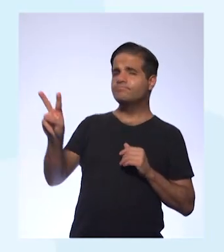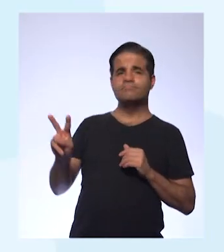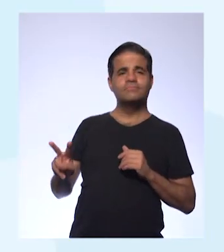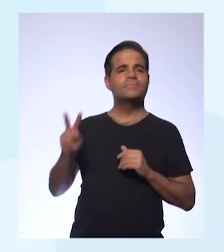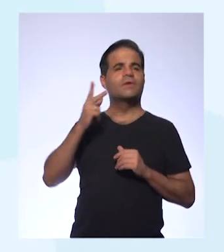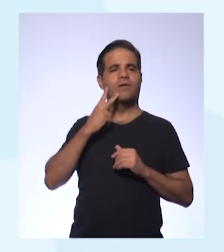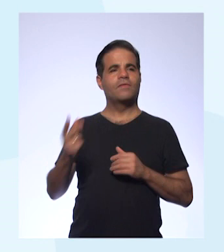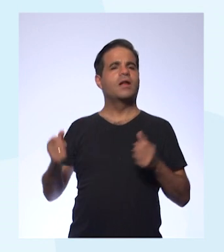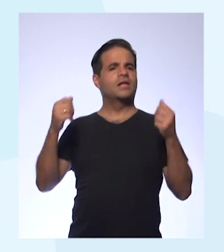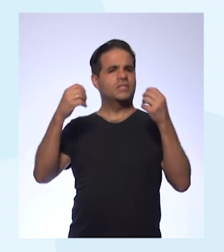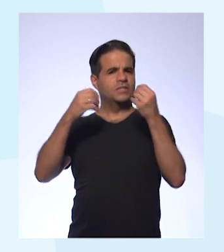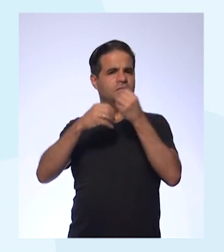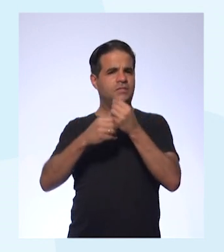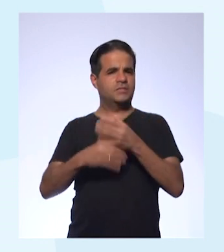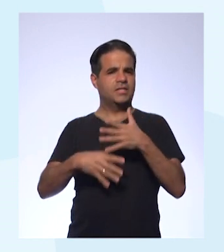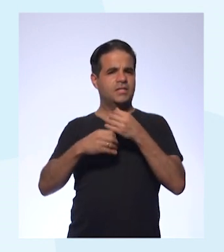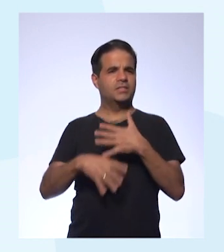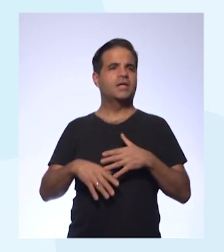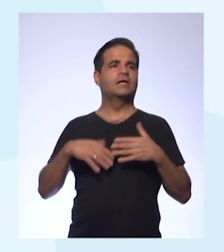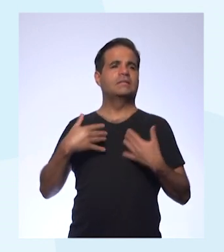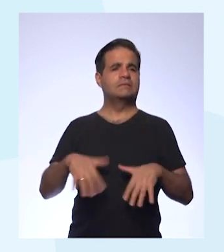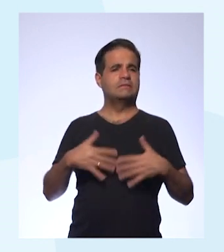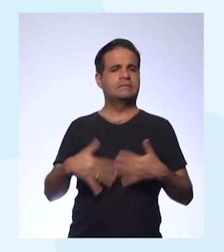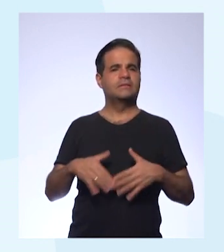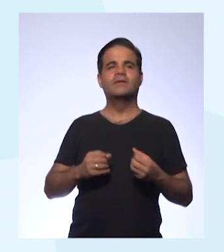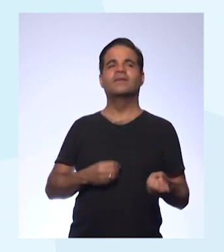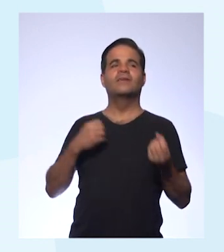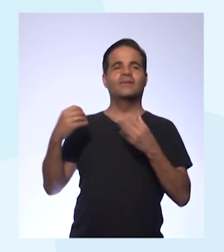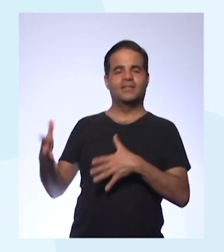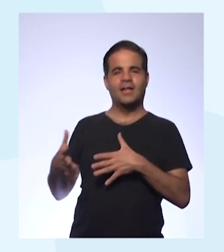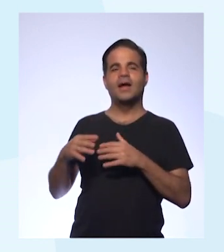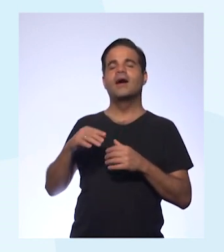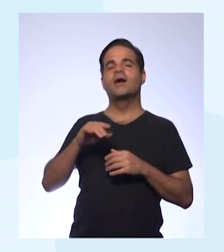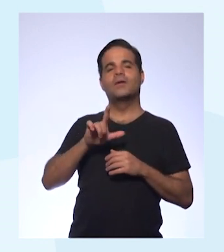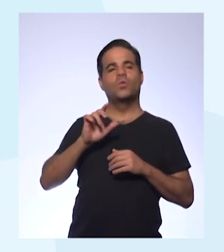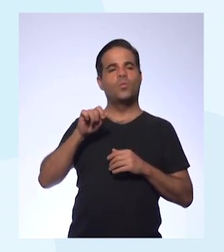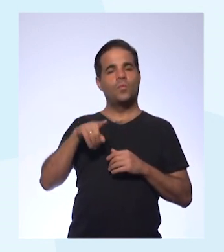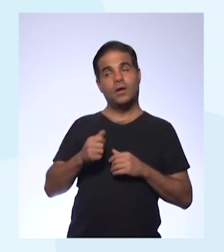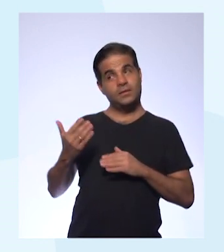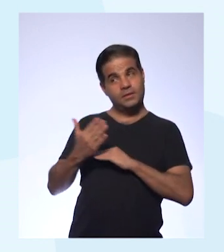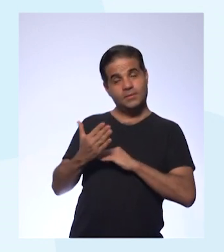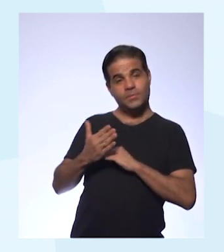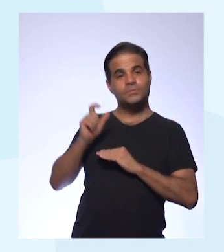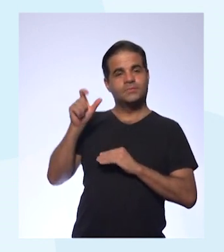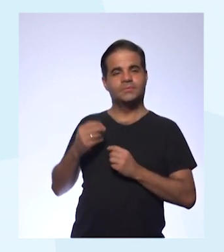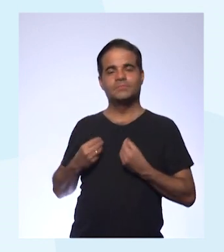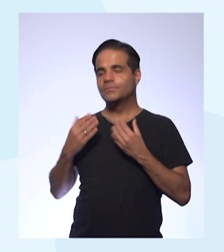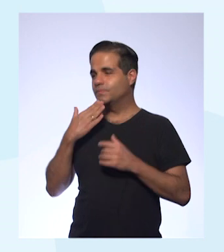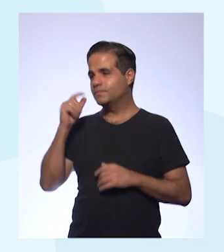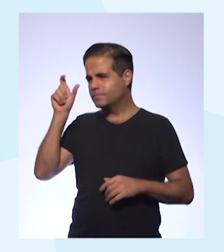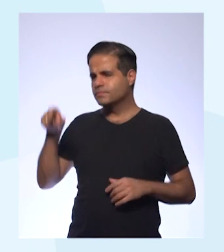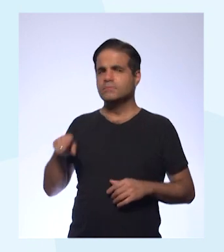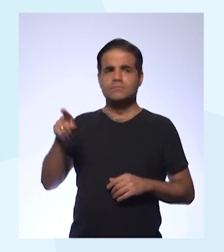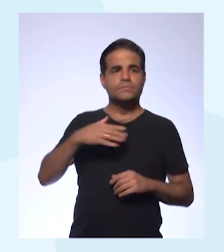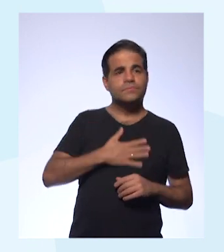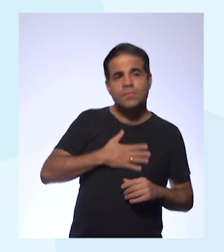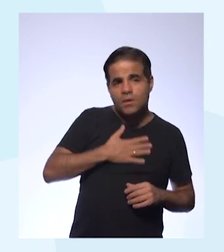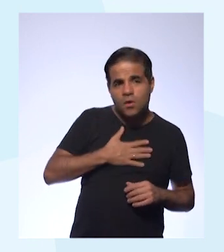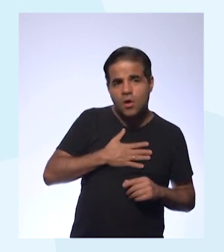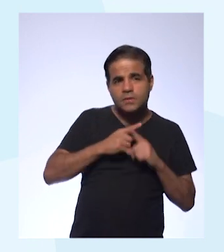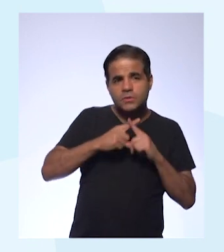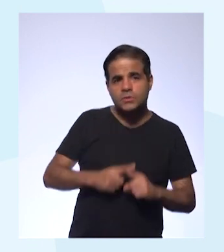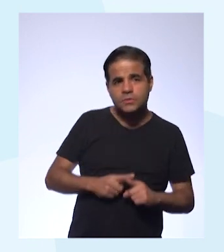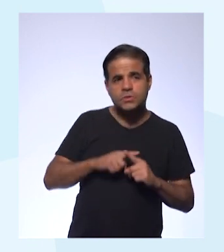agitar o chat, dar trabalho para a Luanda, porque hoje eu quero dar trabalho para a Luanda, né? Porque ela está aqui. Então, tá assim. Você gosta de